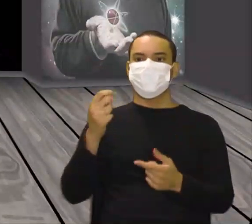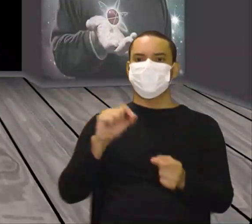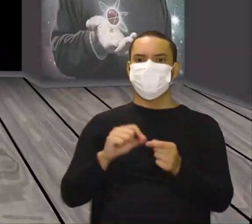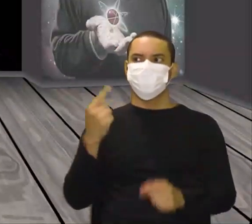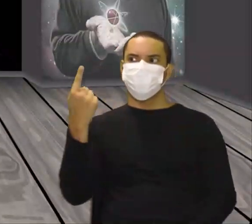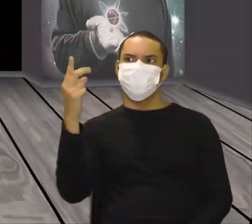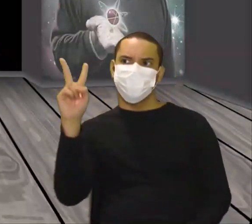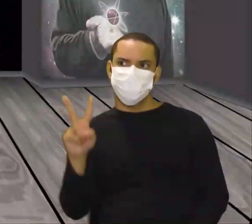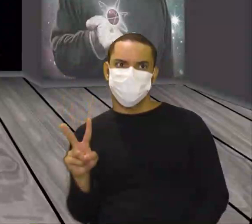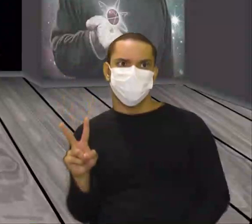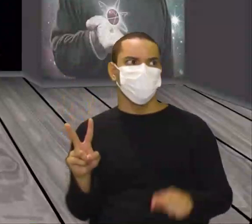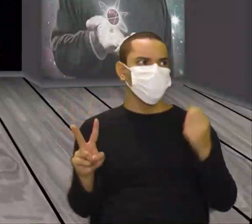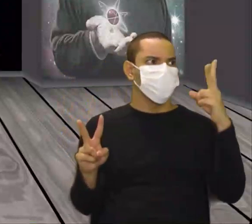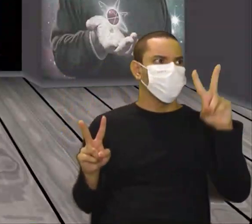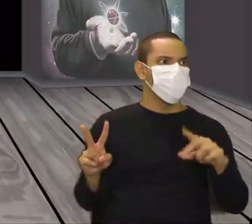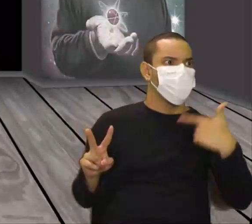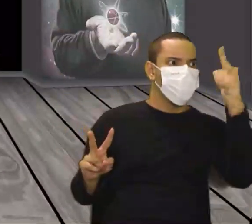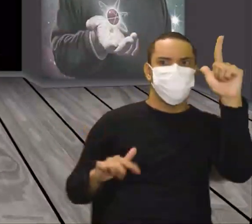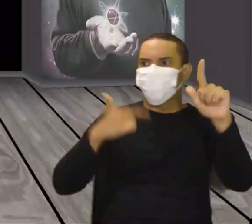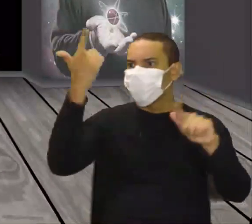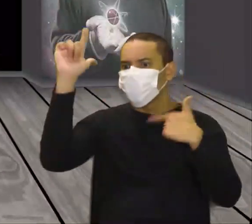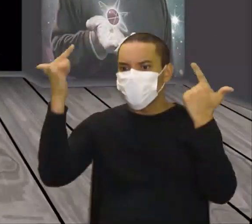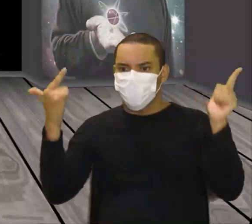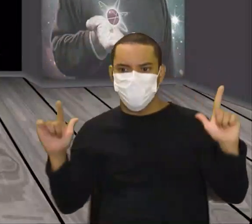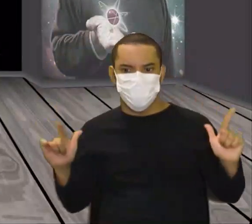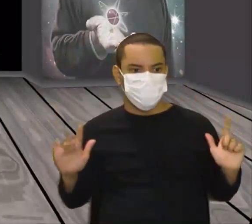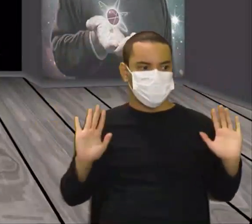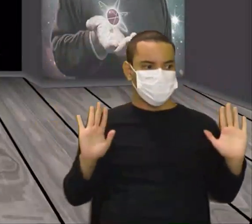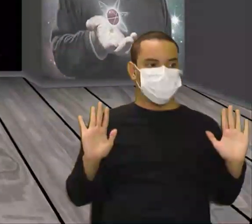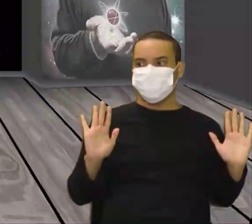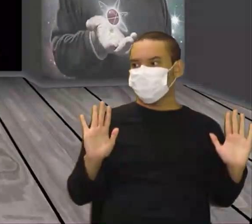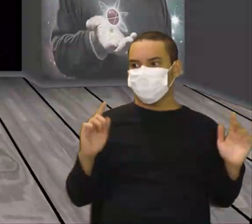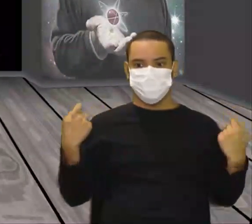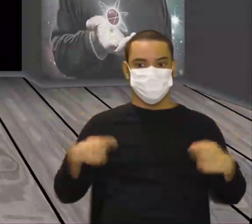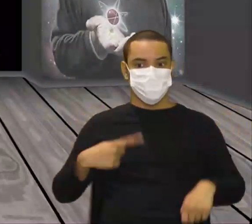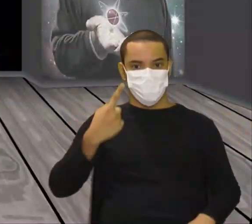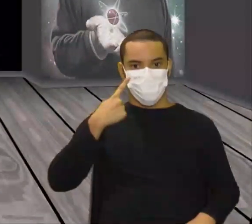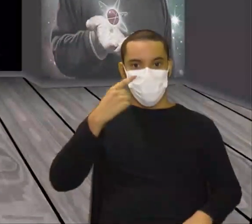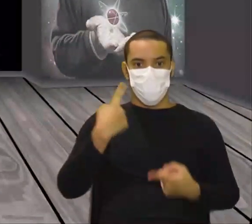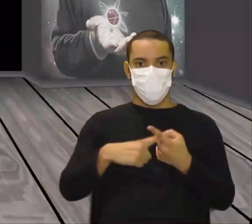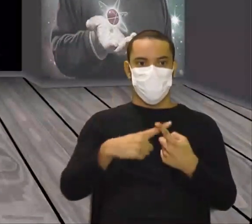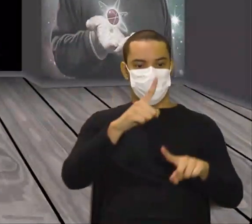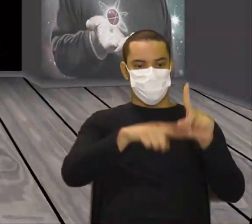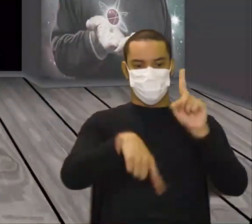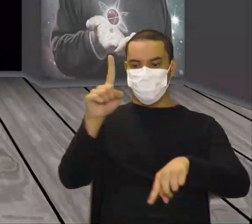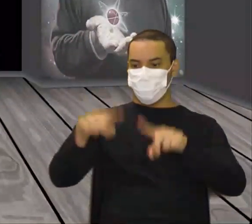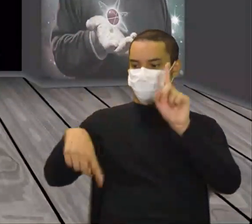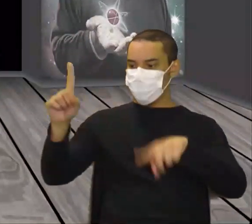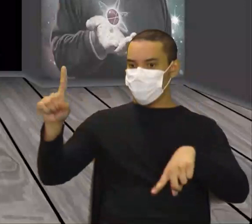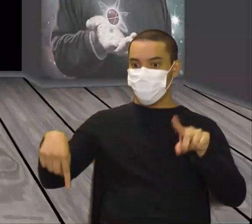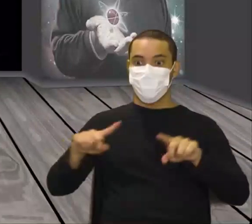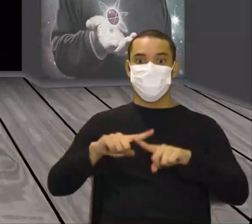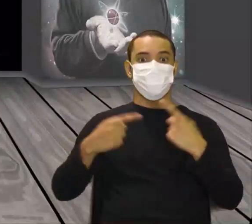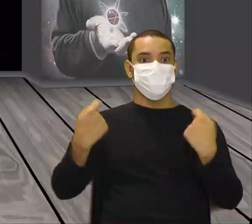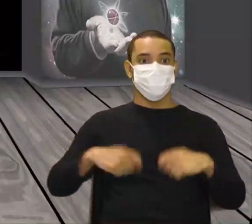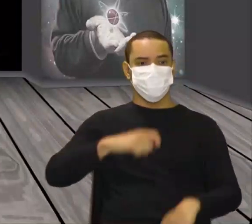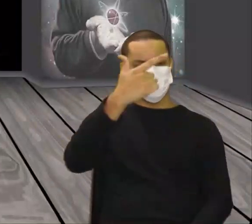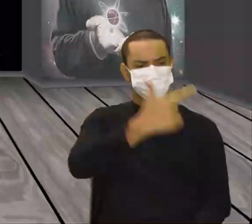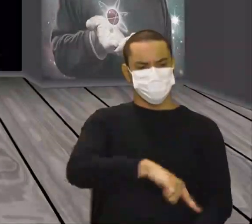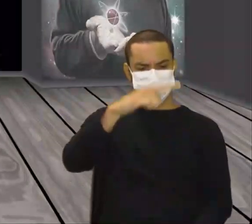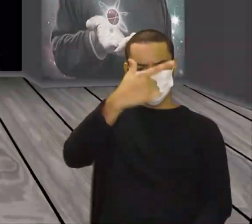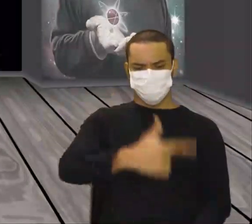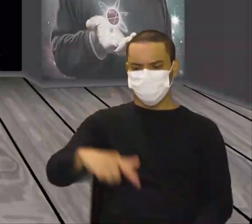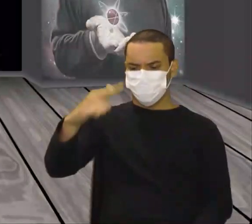uma vez, dá um efeito, faz outra vez, dá outro efeito, dá outro, então você vai ter que ver o que está variando ali. Mas você tem que repetir várias